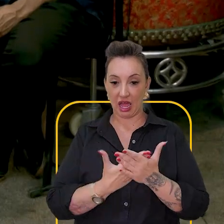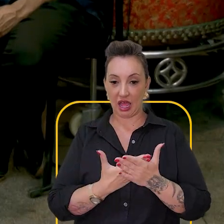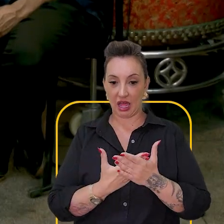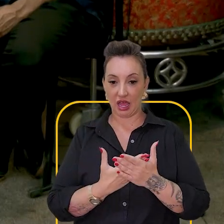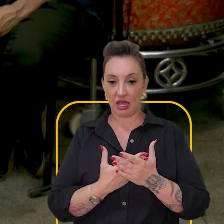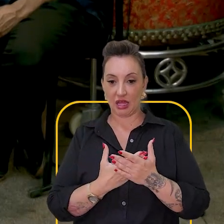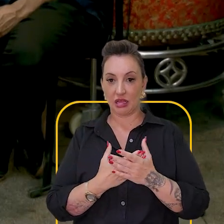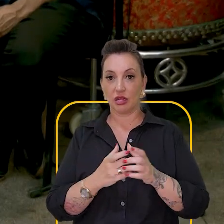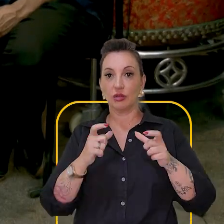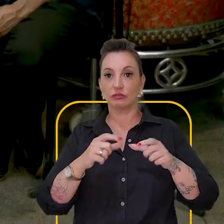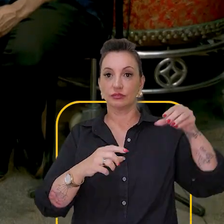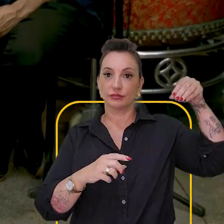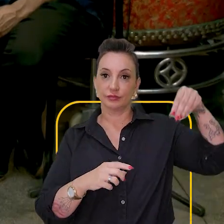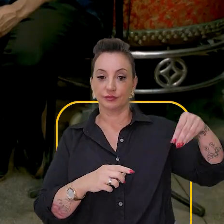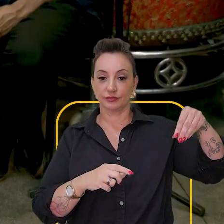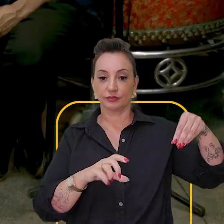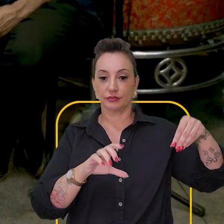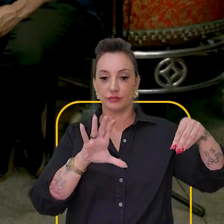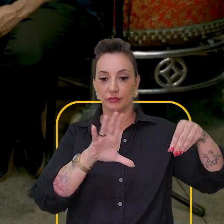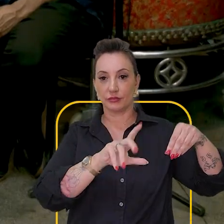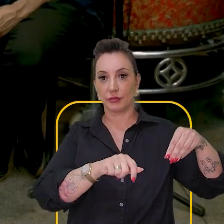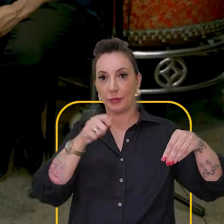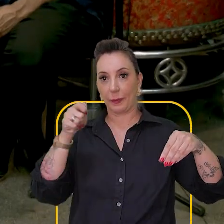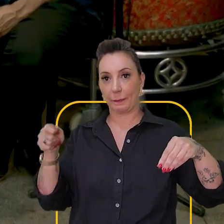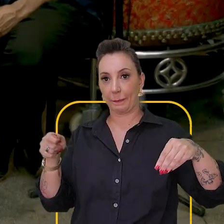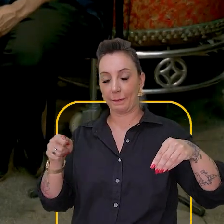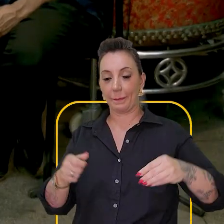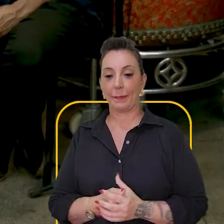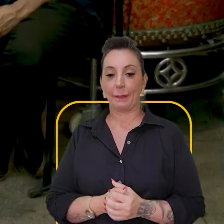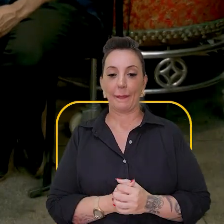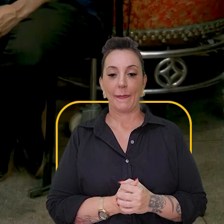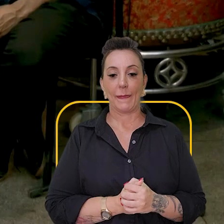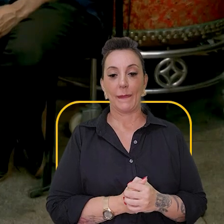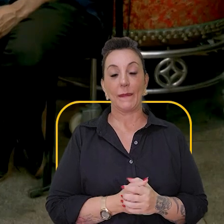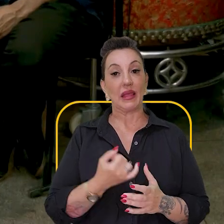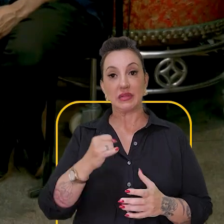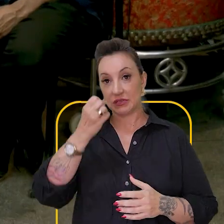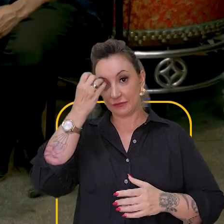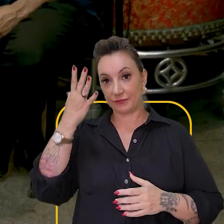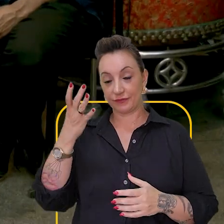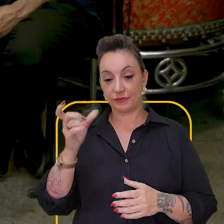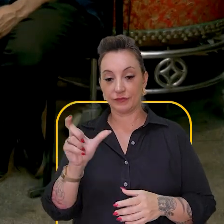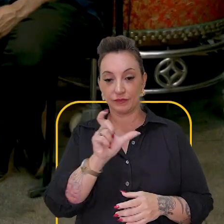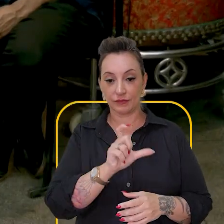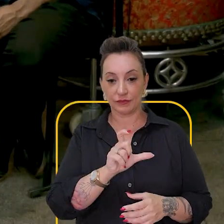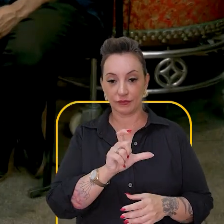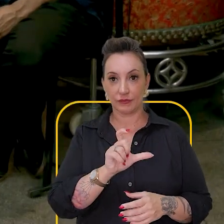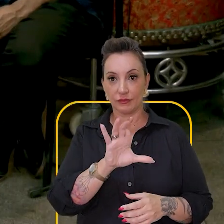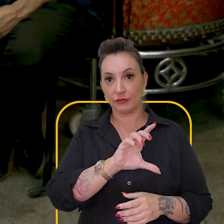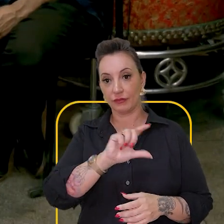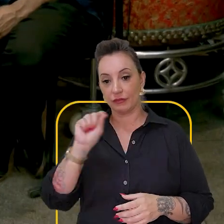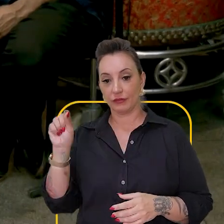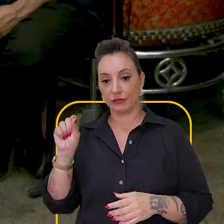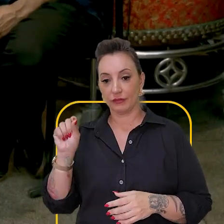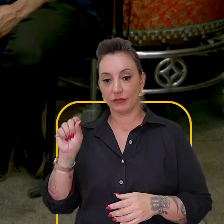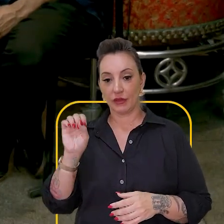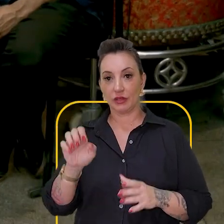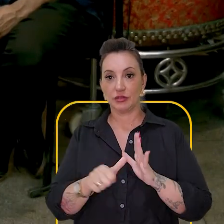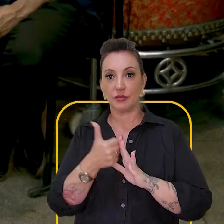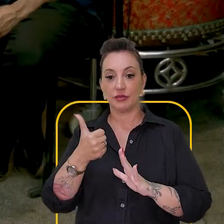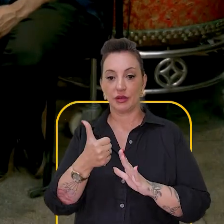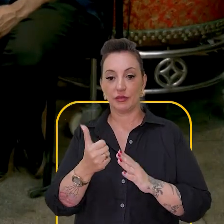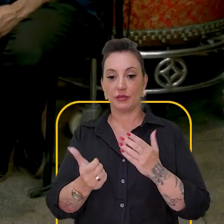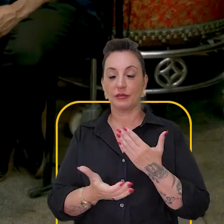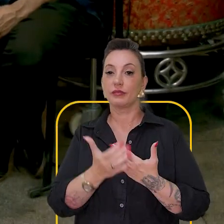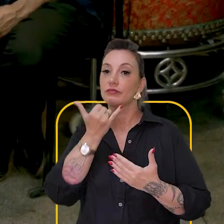tem um local onde ele deixa a carteirinha no final ele leva embora se esquece de trazer ou se esquece de levar só a primeira